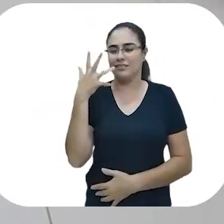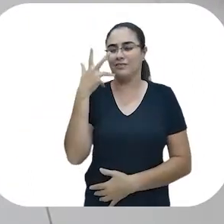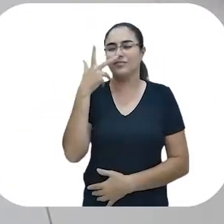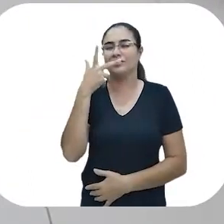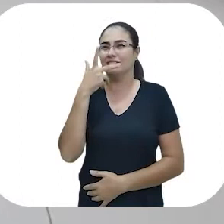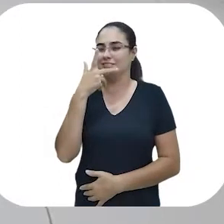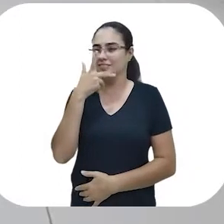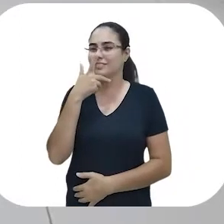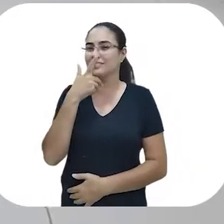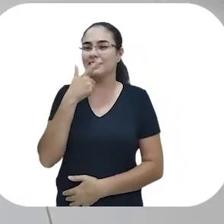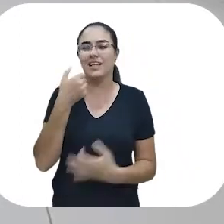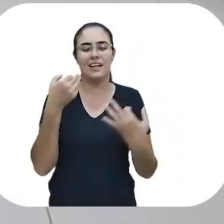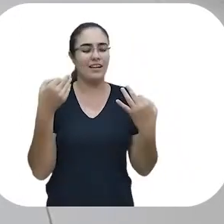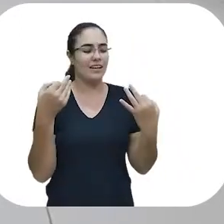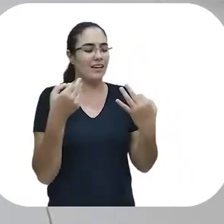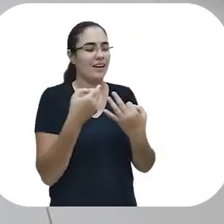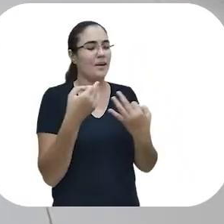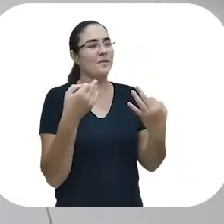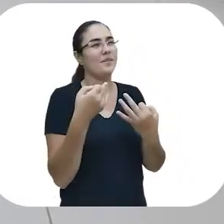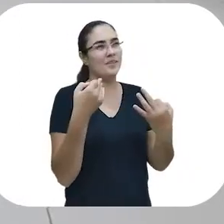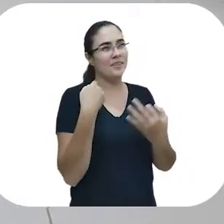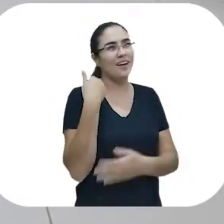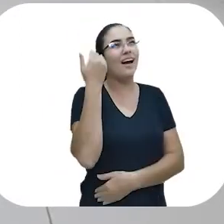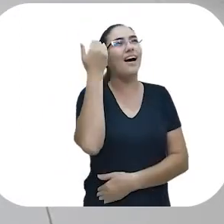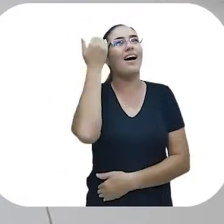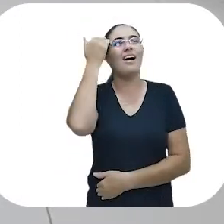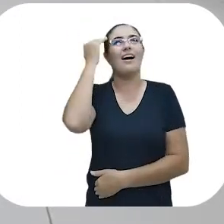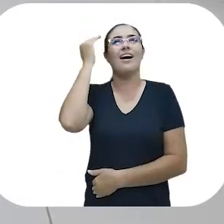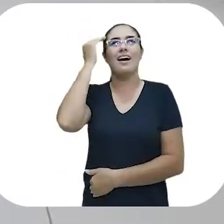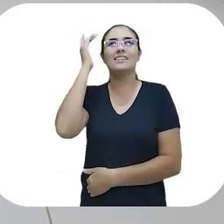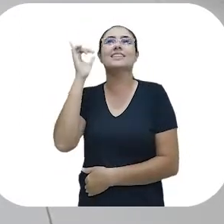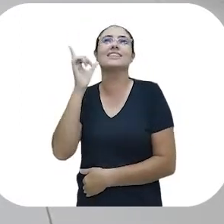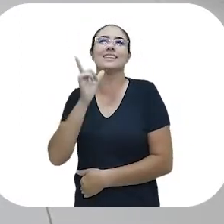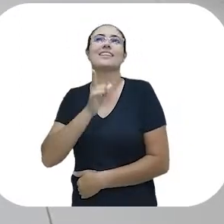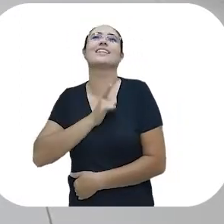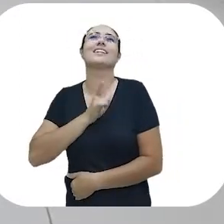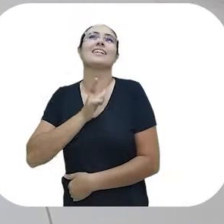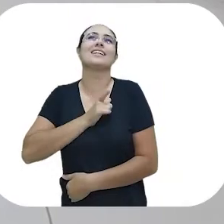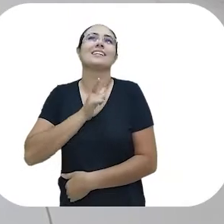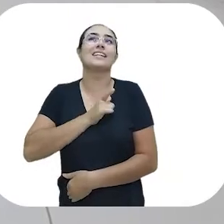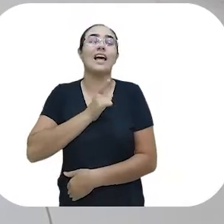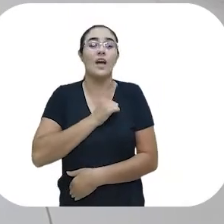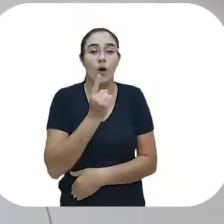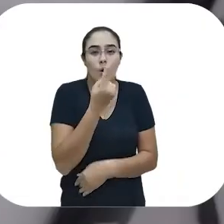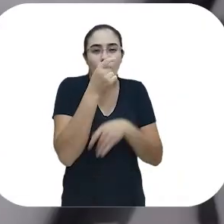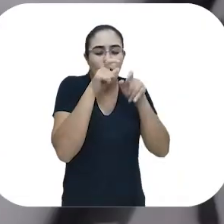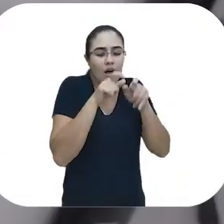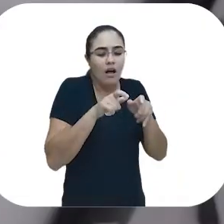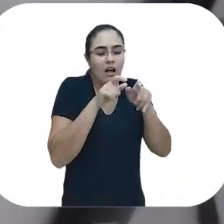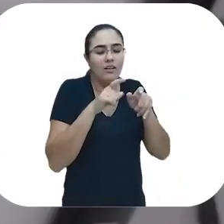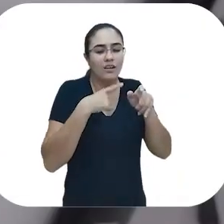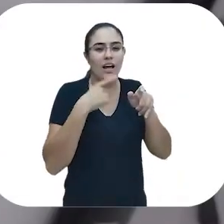ah, é perfeito saber que existe um lugar no mundo que cabe